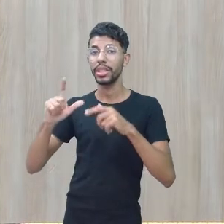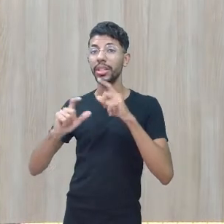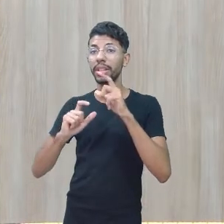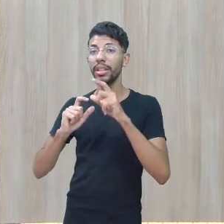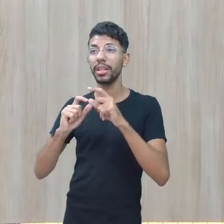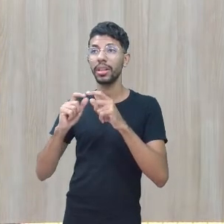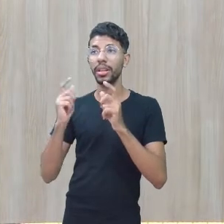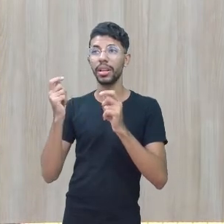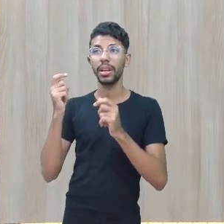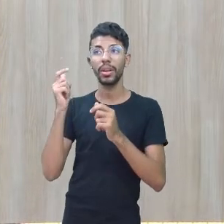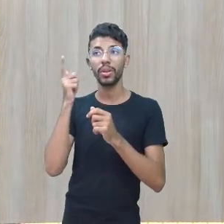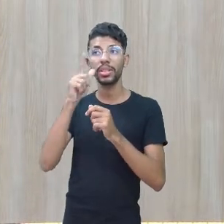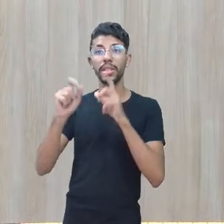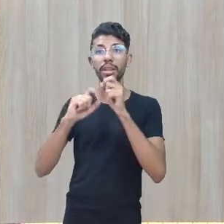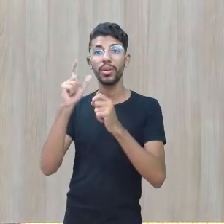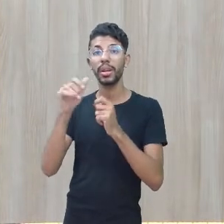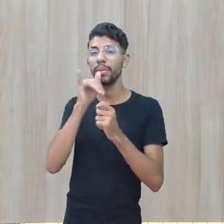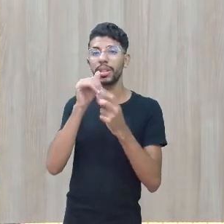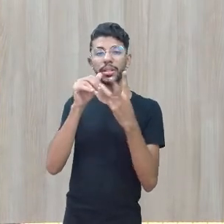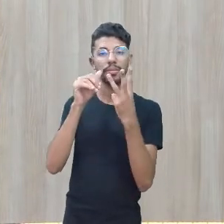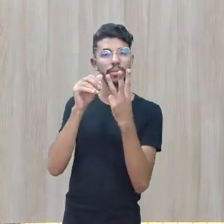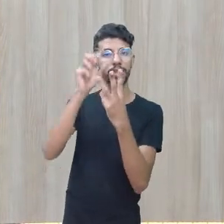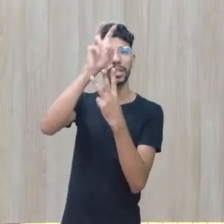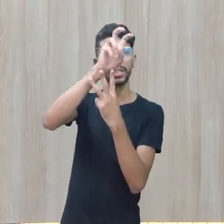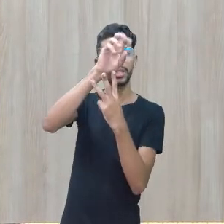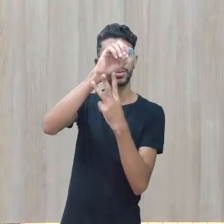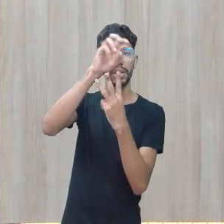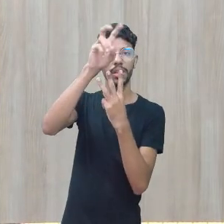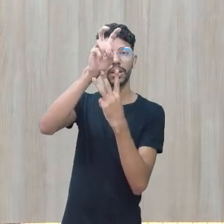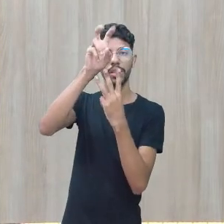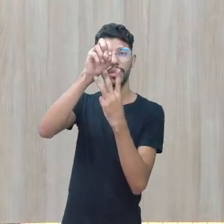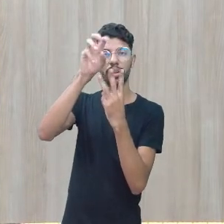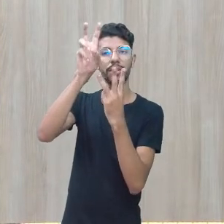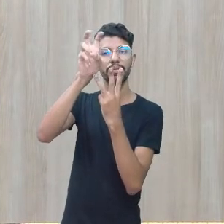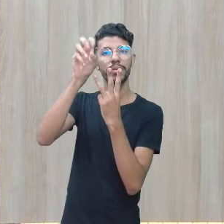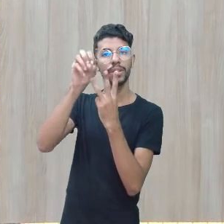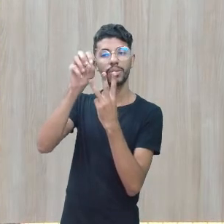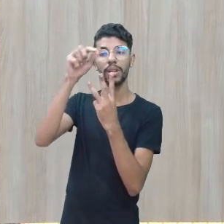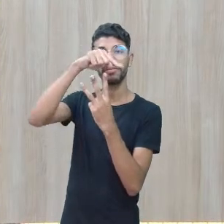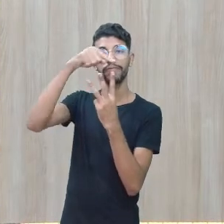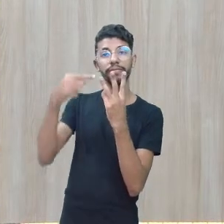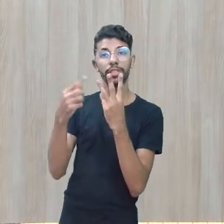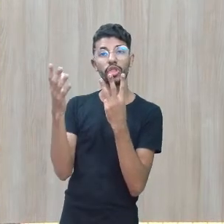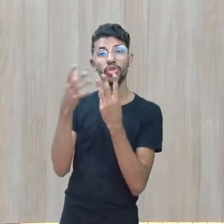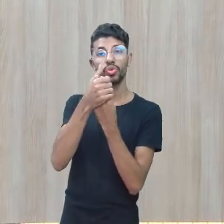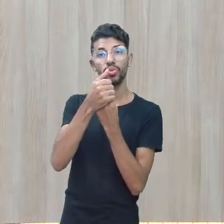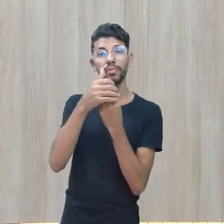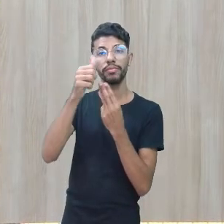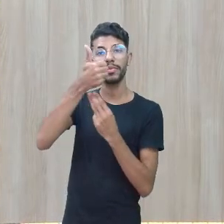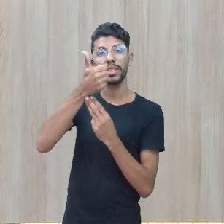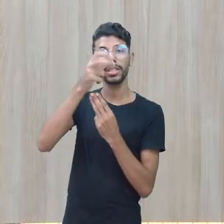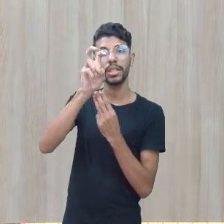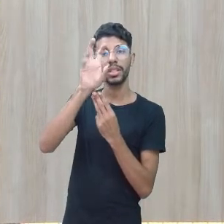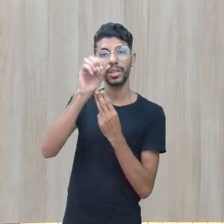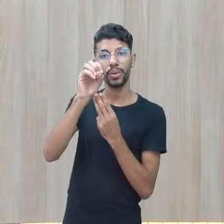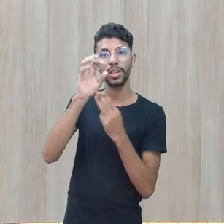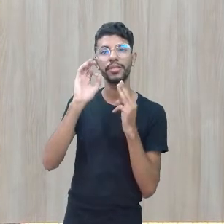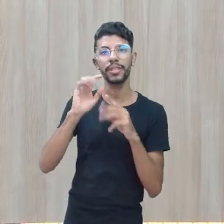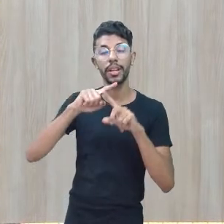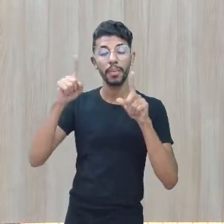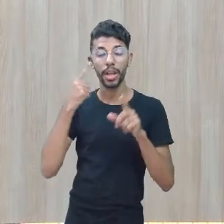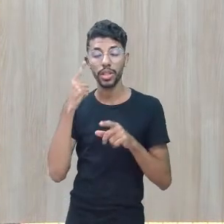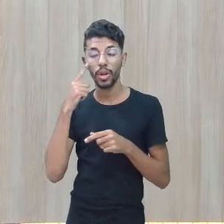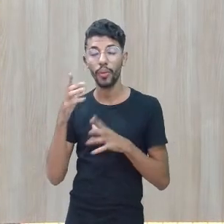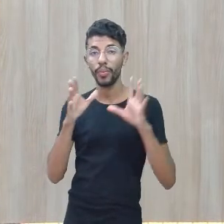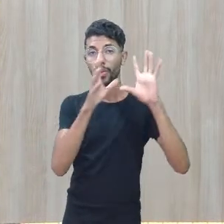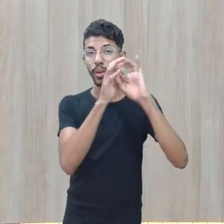50, 50 mais 50 mais 50 vai dar 150, tá certo? Porém, no contexto da